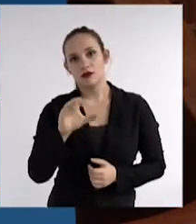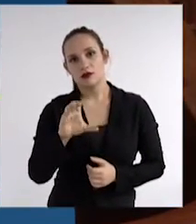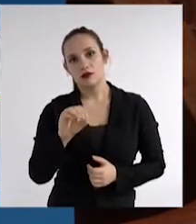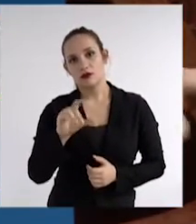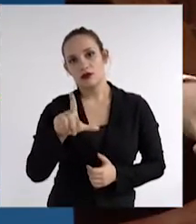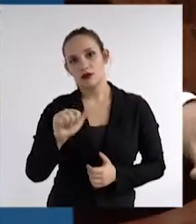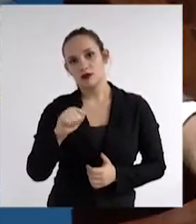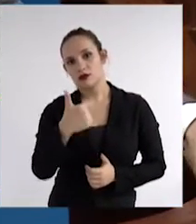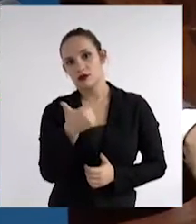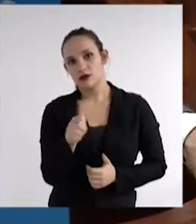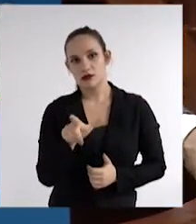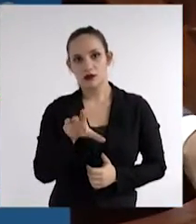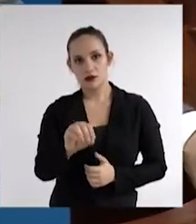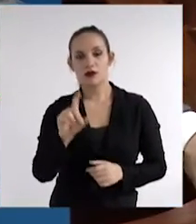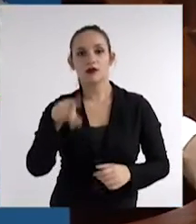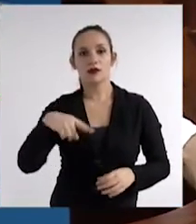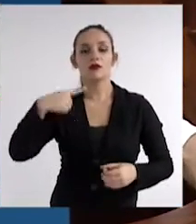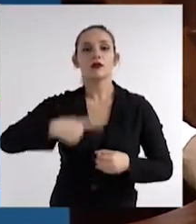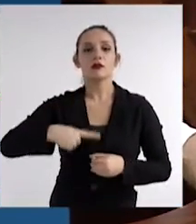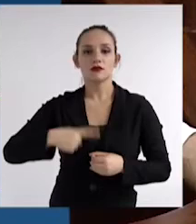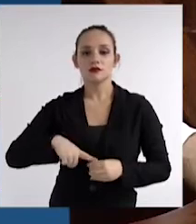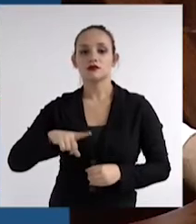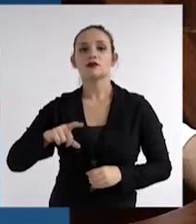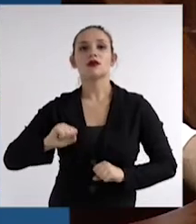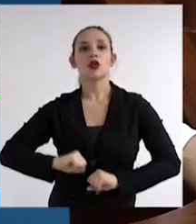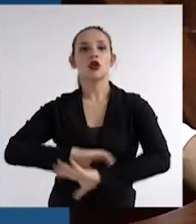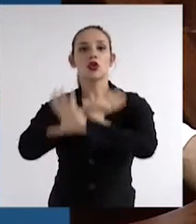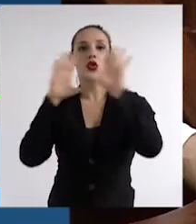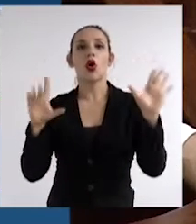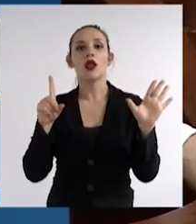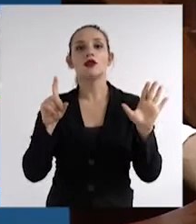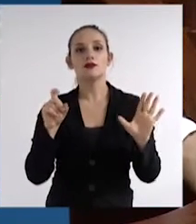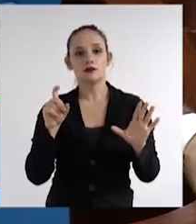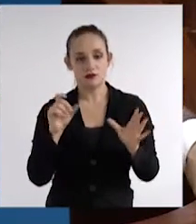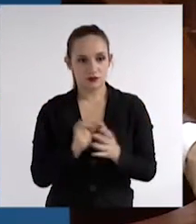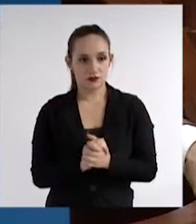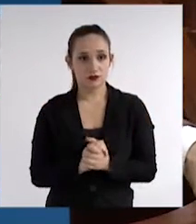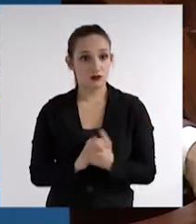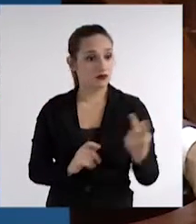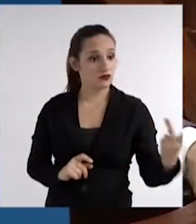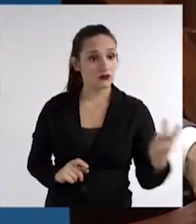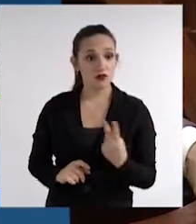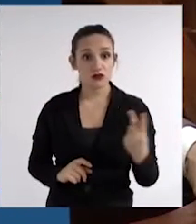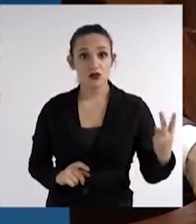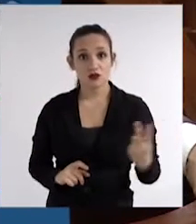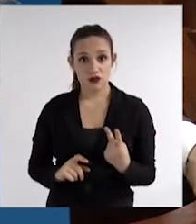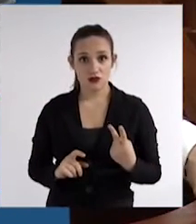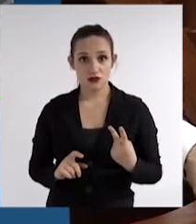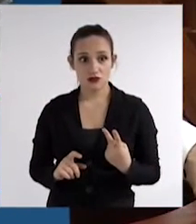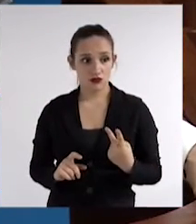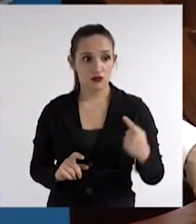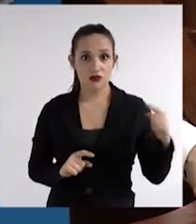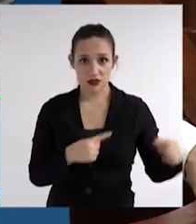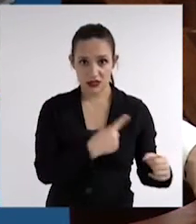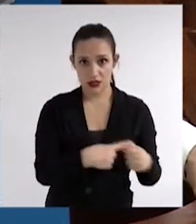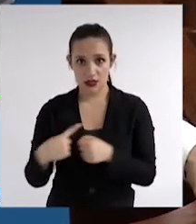no município de Glória de Dourados, e os dois falando sobre o mesmo tema.